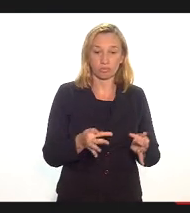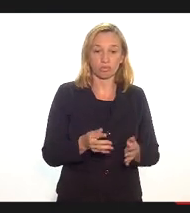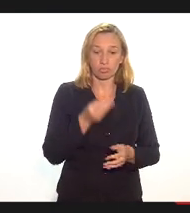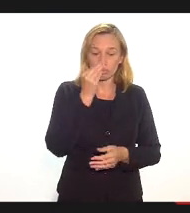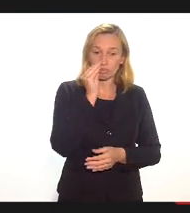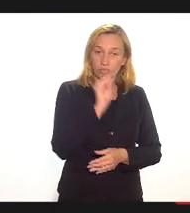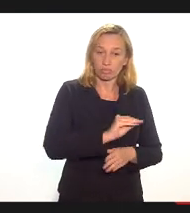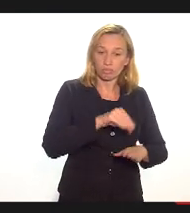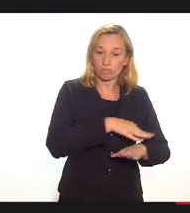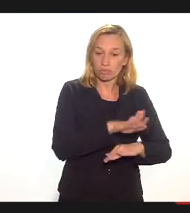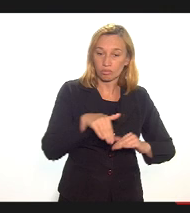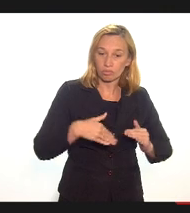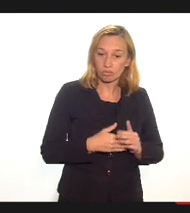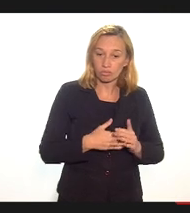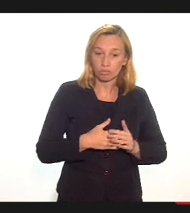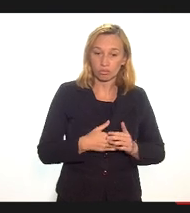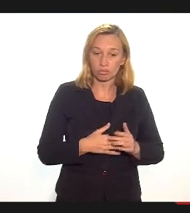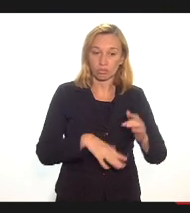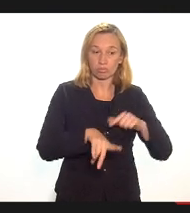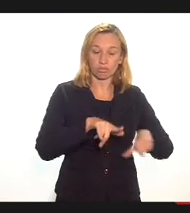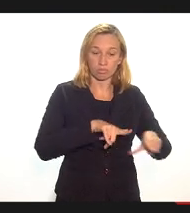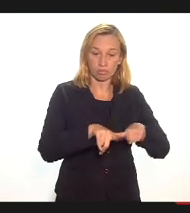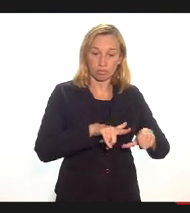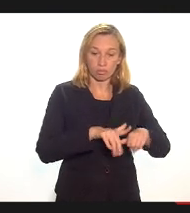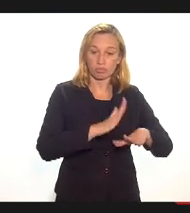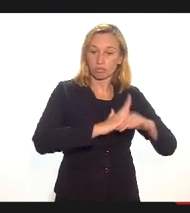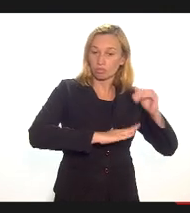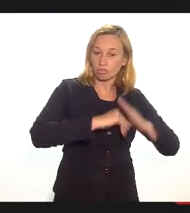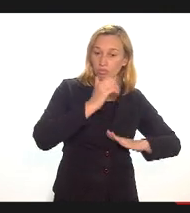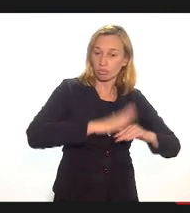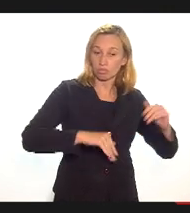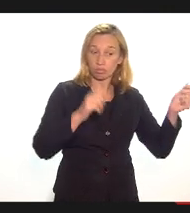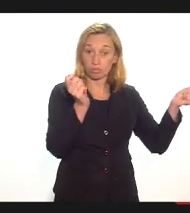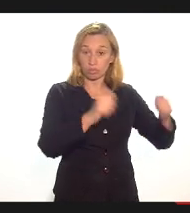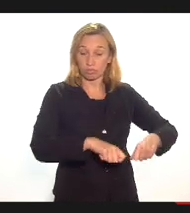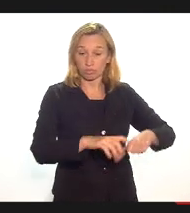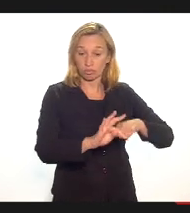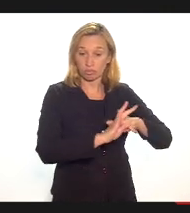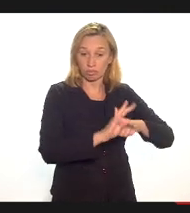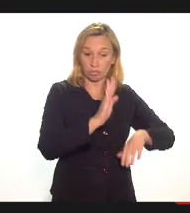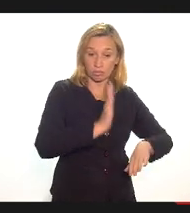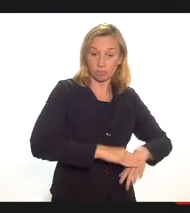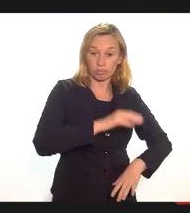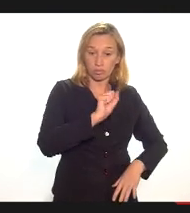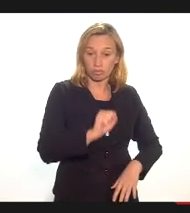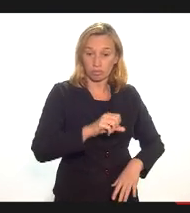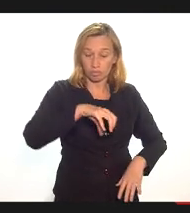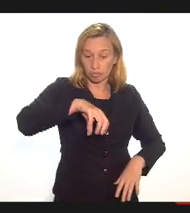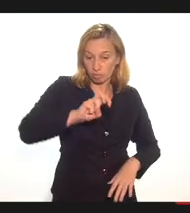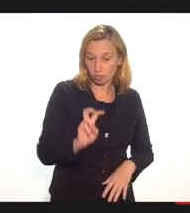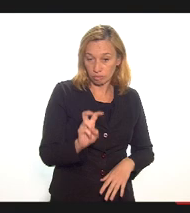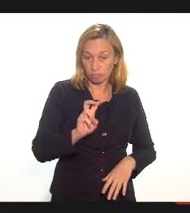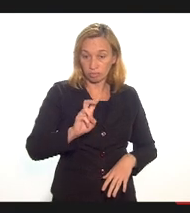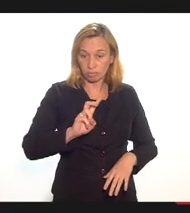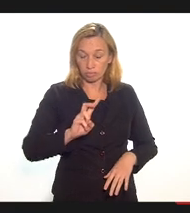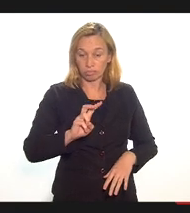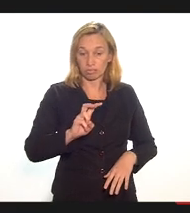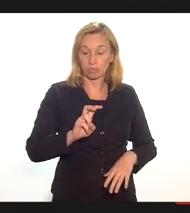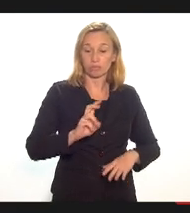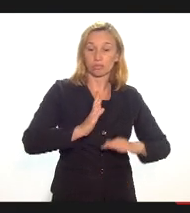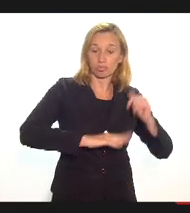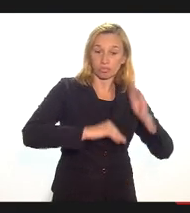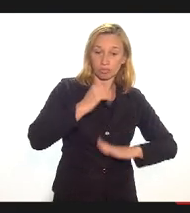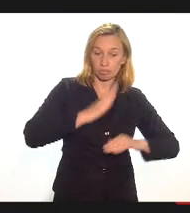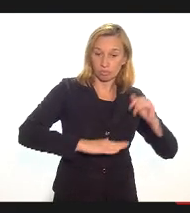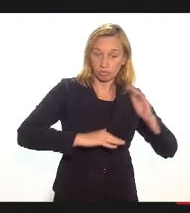desprezou toda a expertise e a capacidade técnica de mais de 85% do corpo profissional